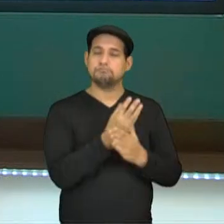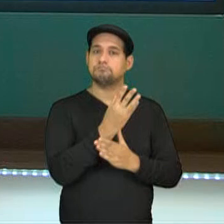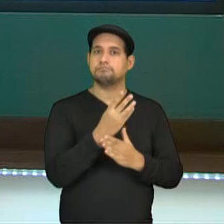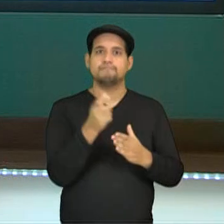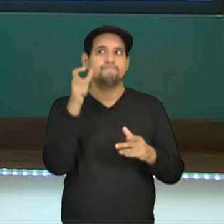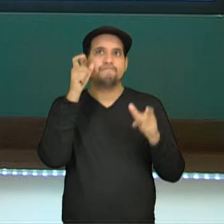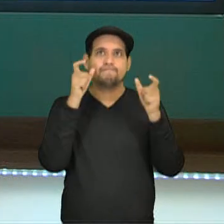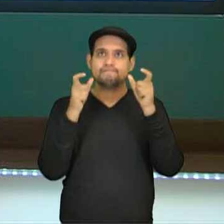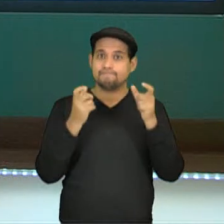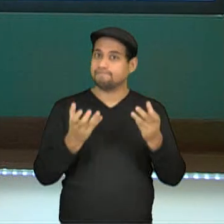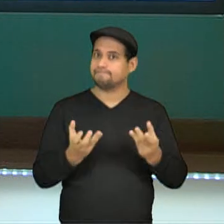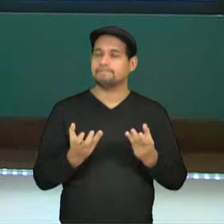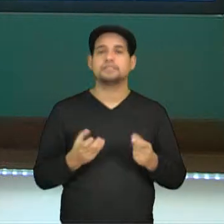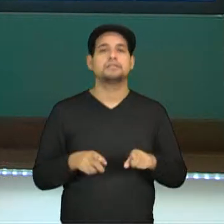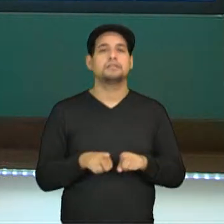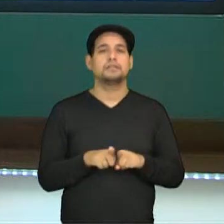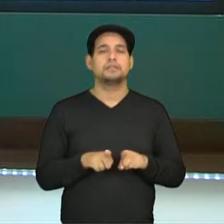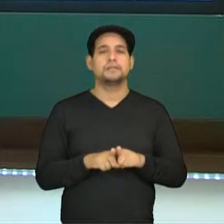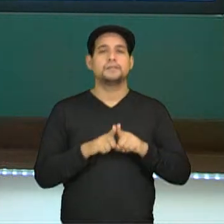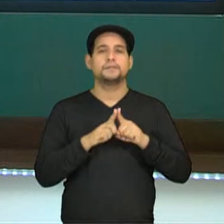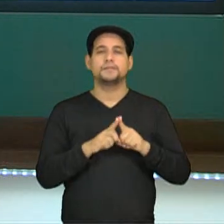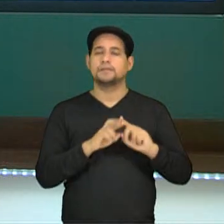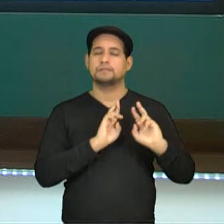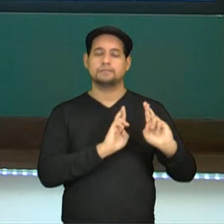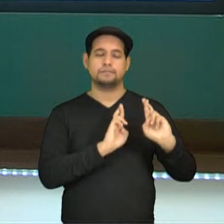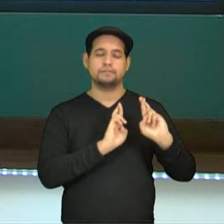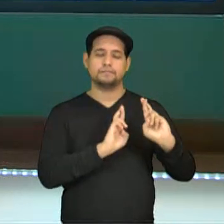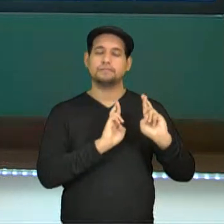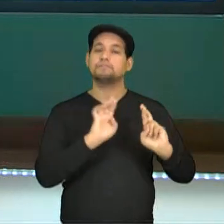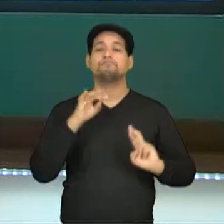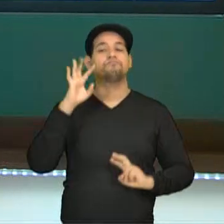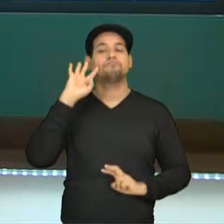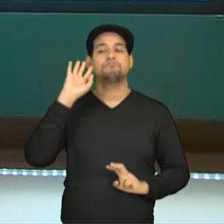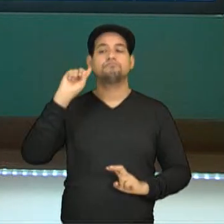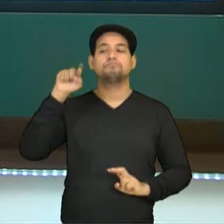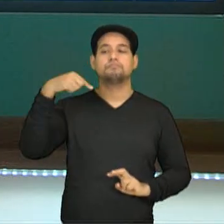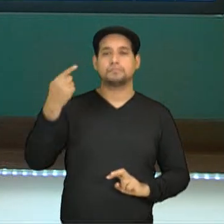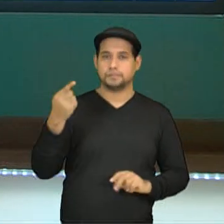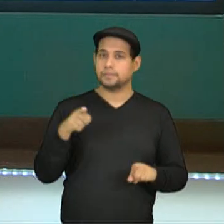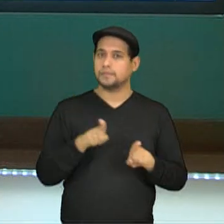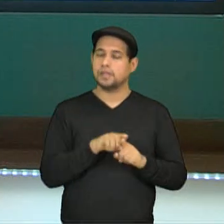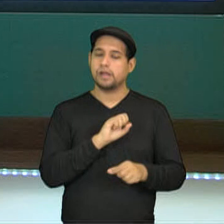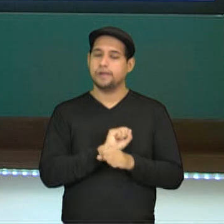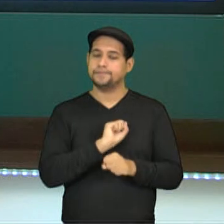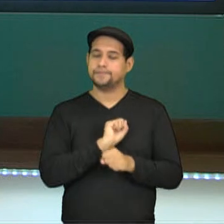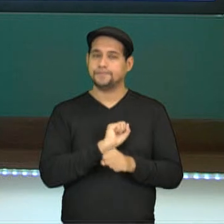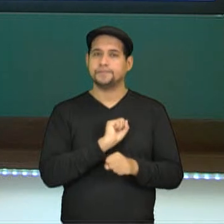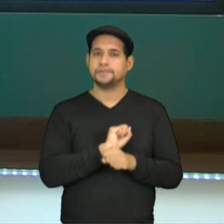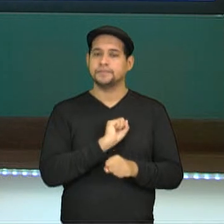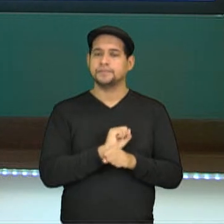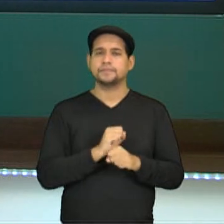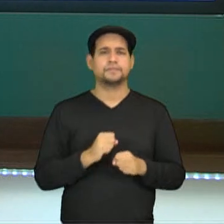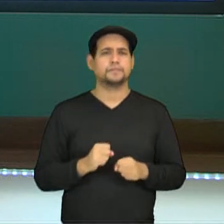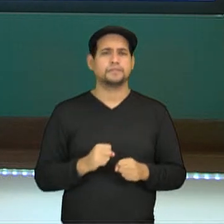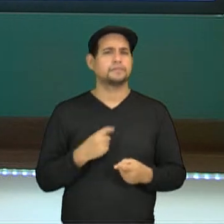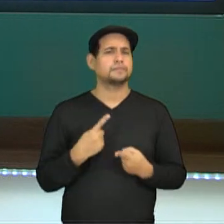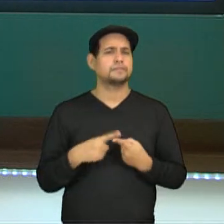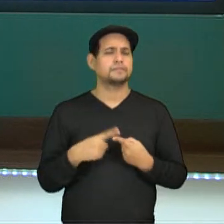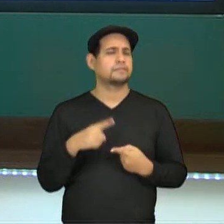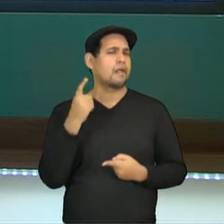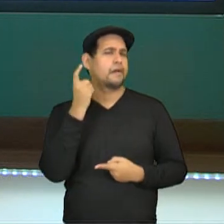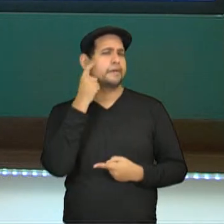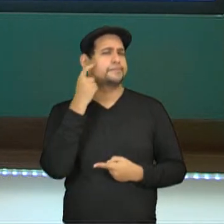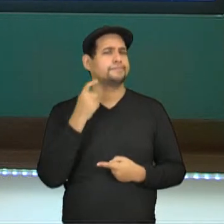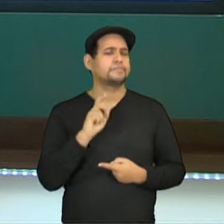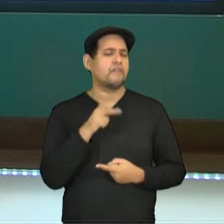uma expectativa, né, de esperança do que venha pela frente. Ele fica ali aguardando, né? Por que será que ele está pensando? O que